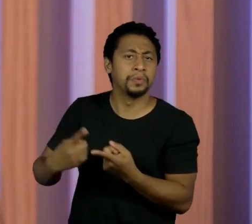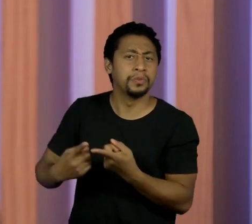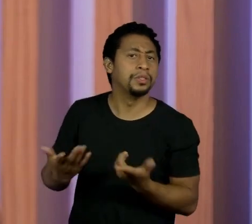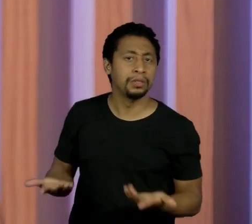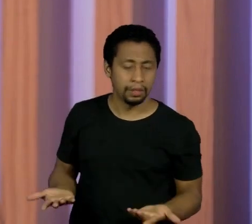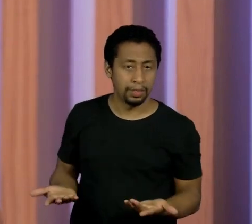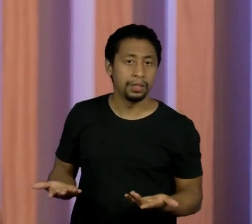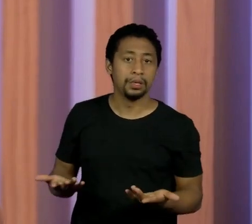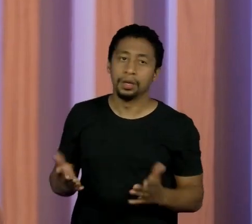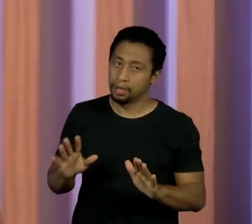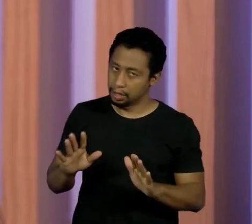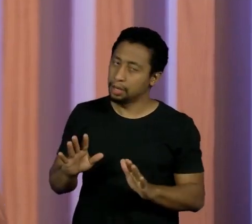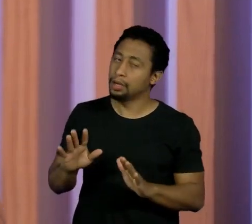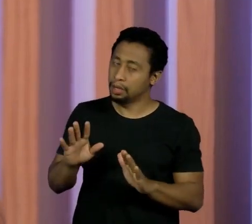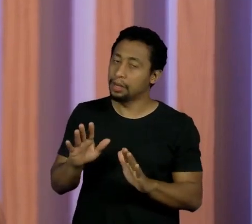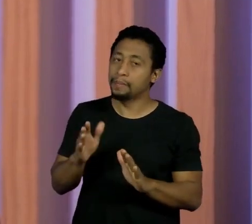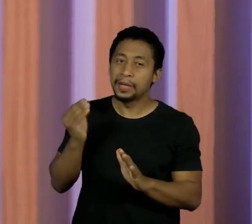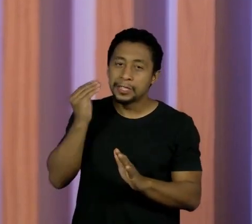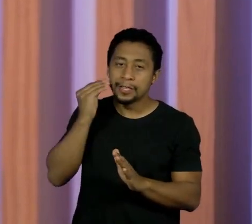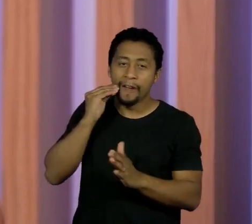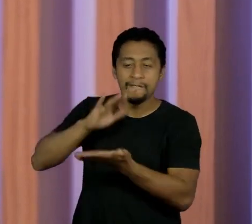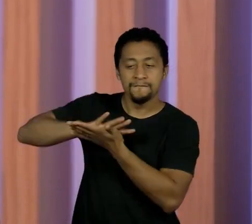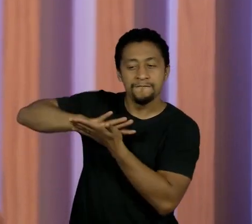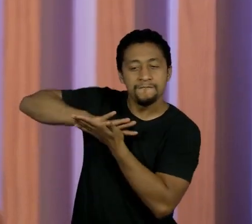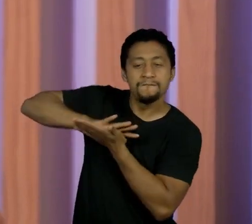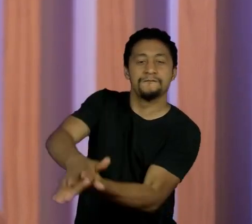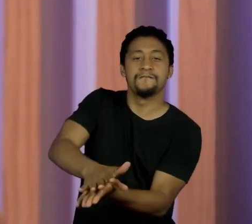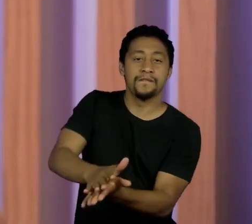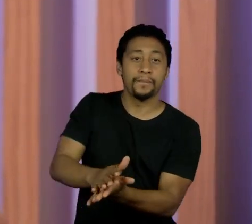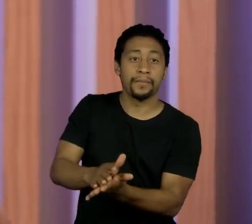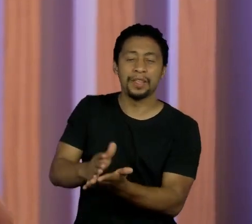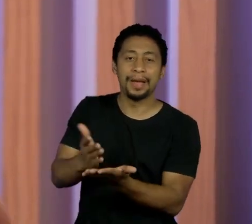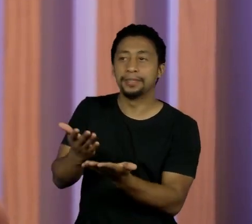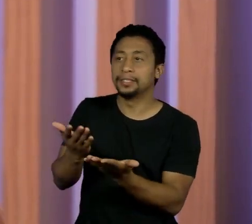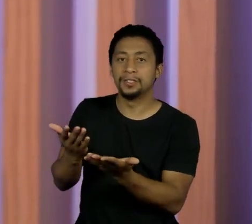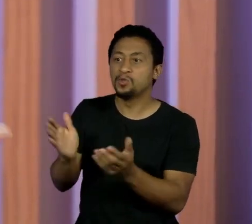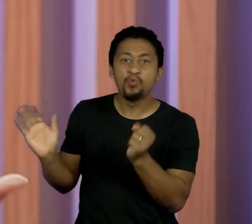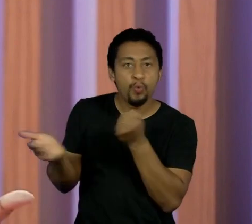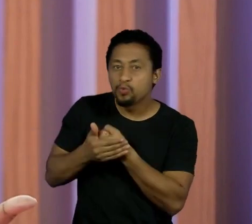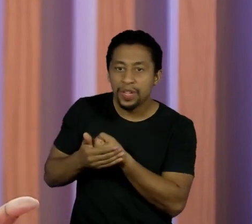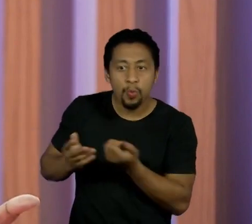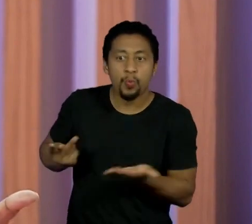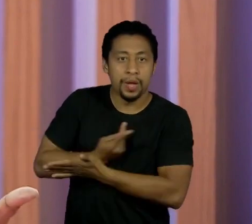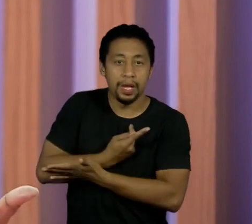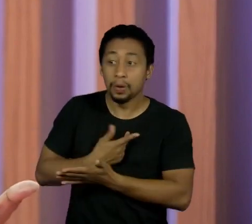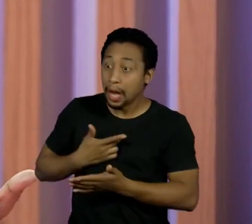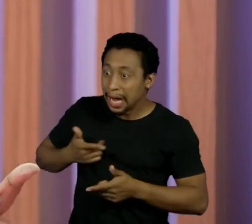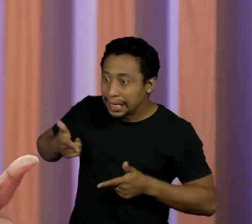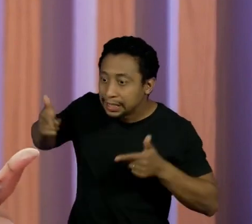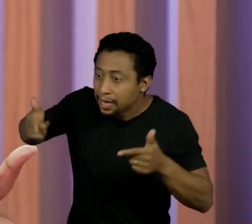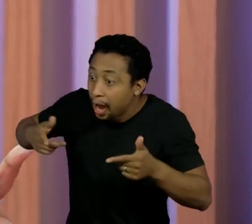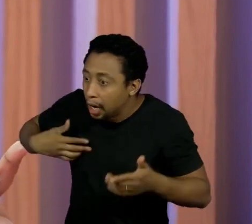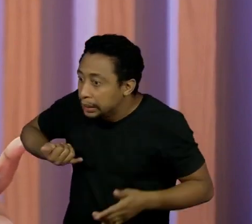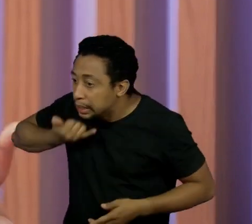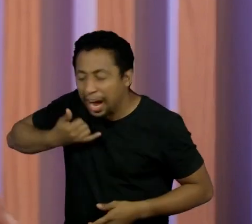chamo de queima de arquivo, que pode parecer um pouco pesado, mas o sentido de que